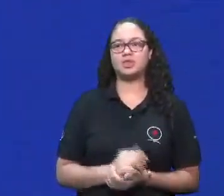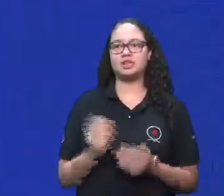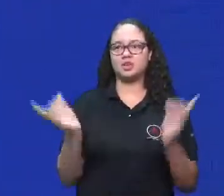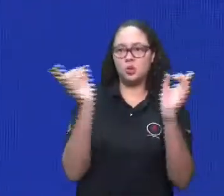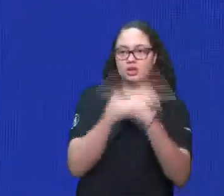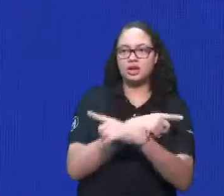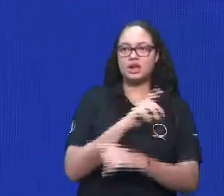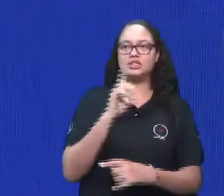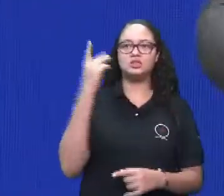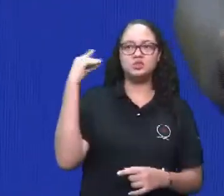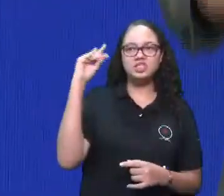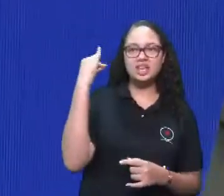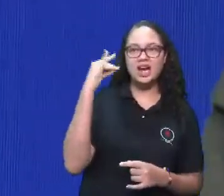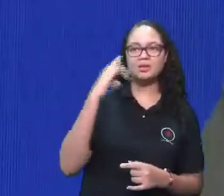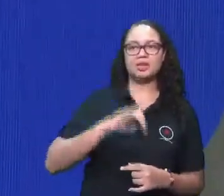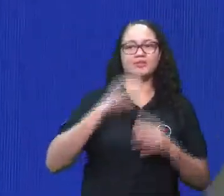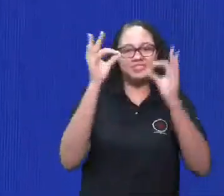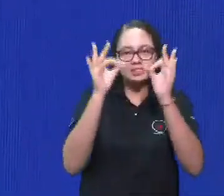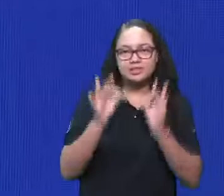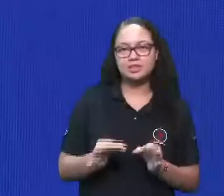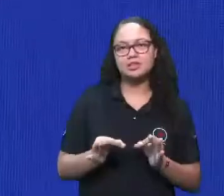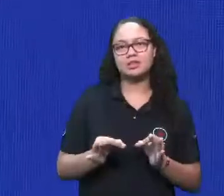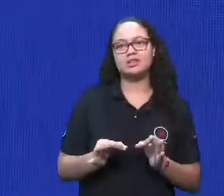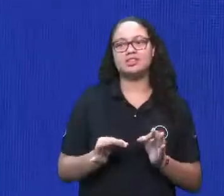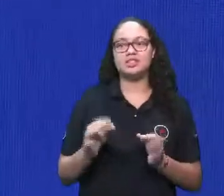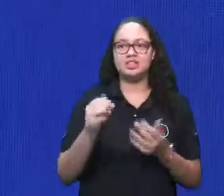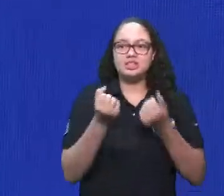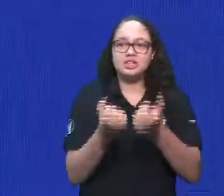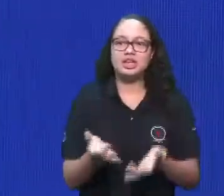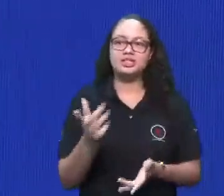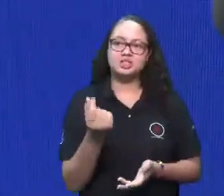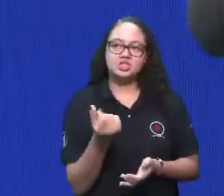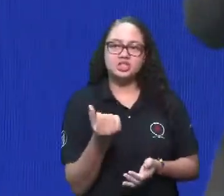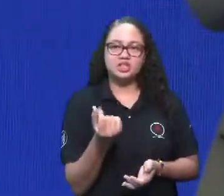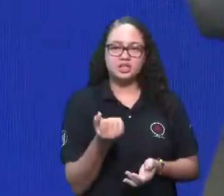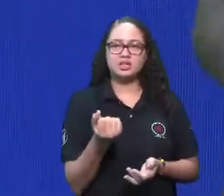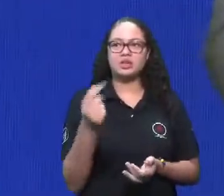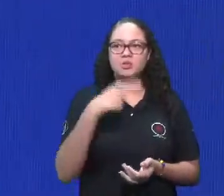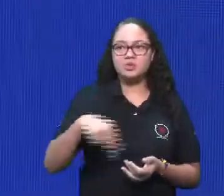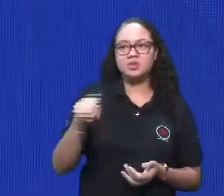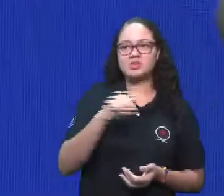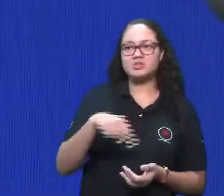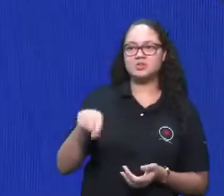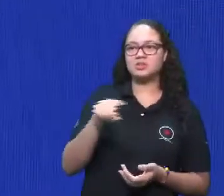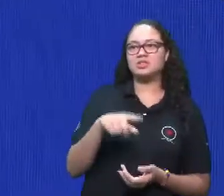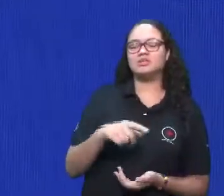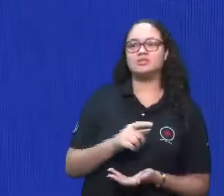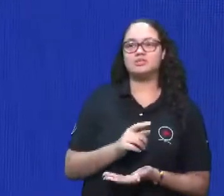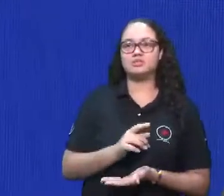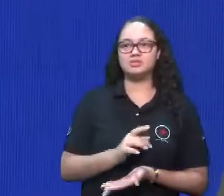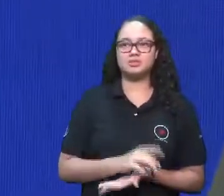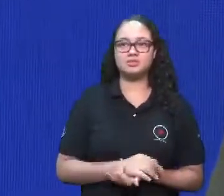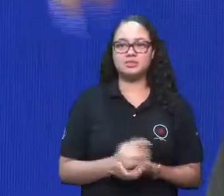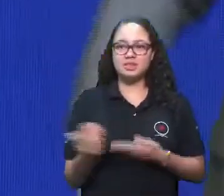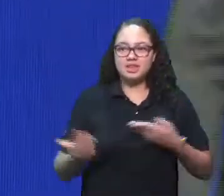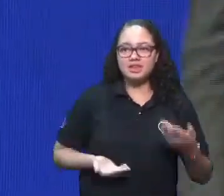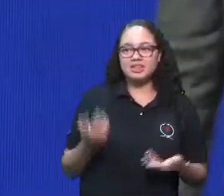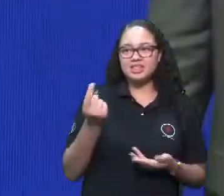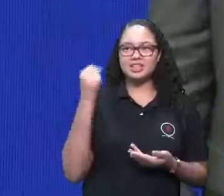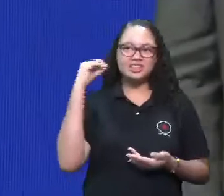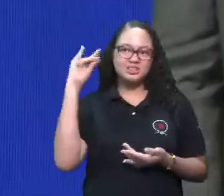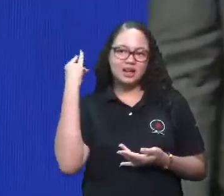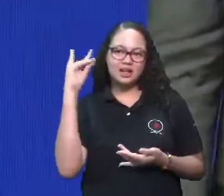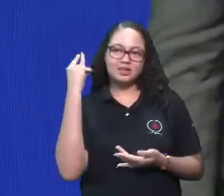tivesse certeza que se ele te desse dinheiro, você ia para o lado dele, você já saía daqui rico